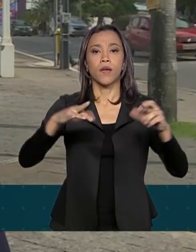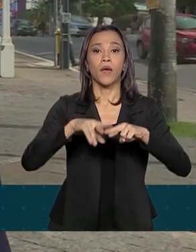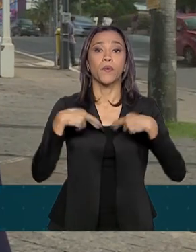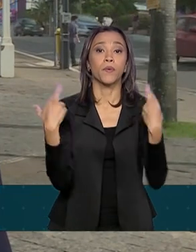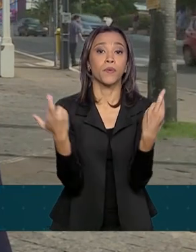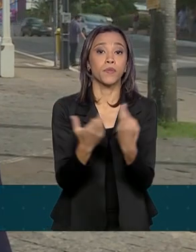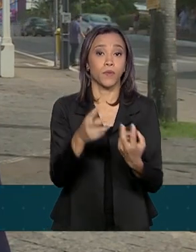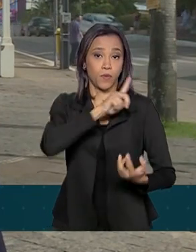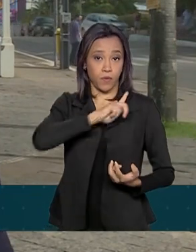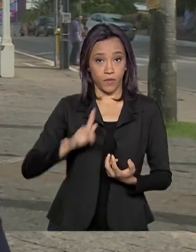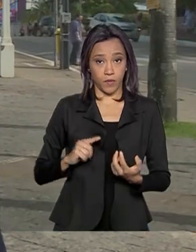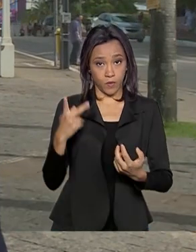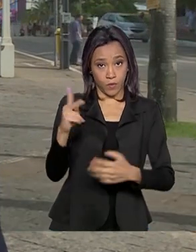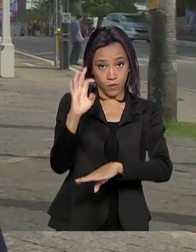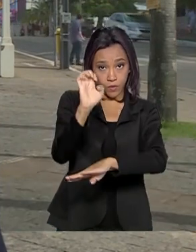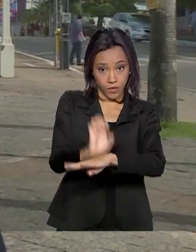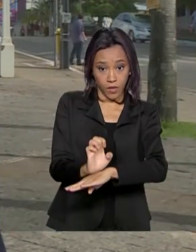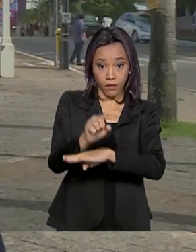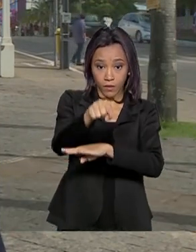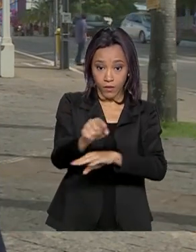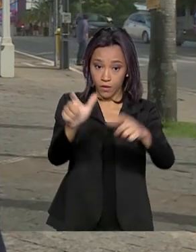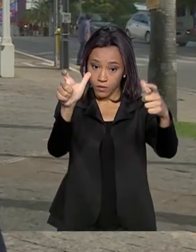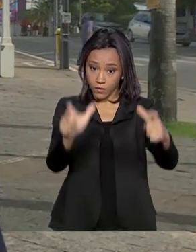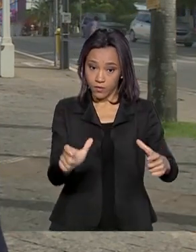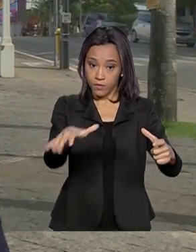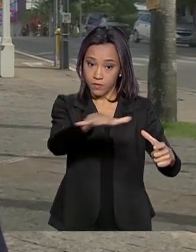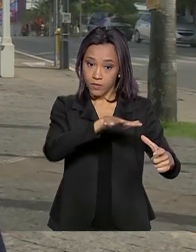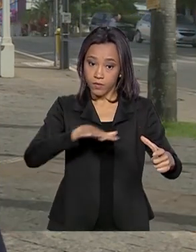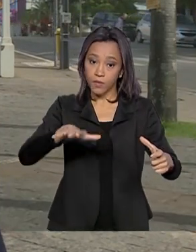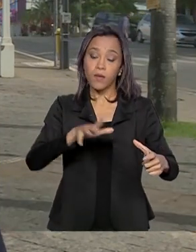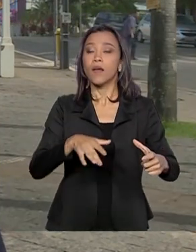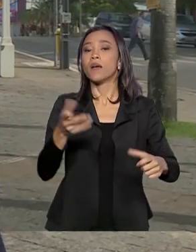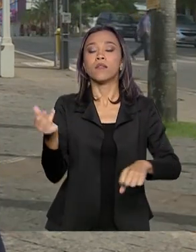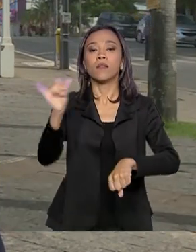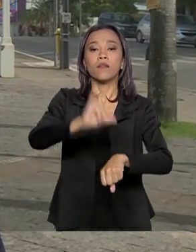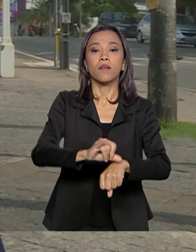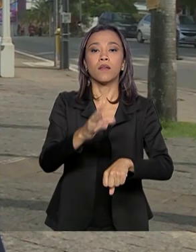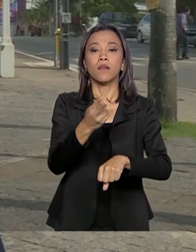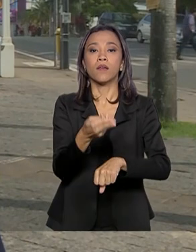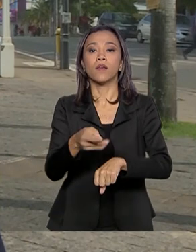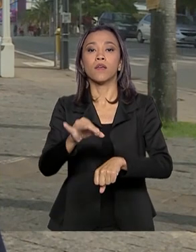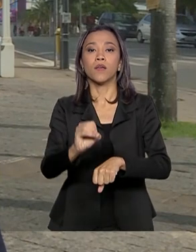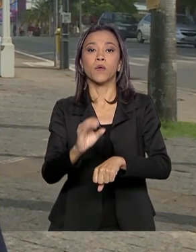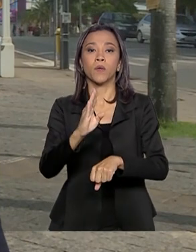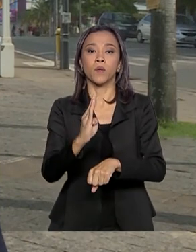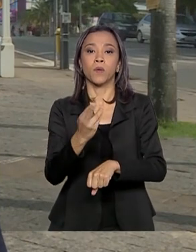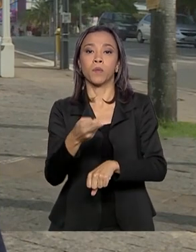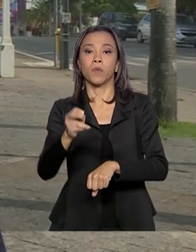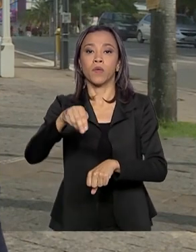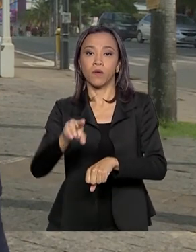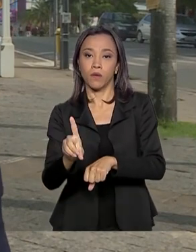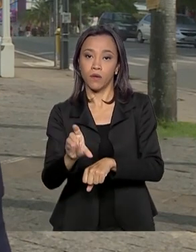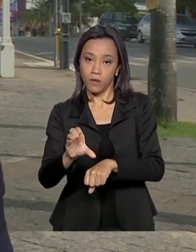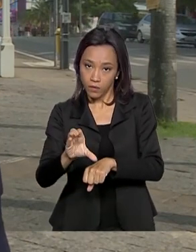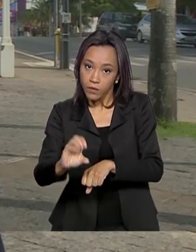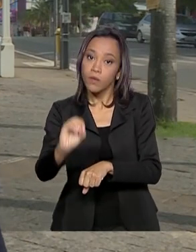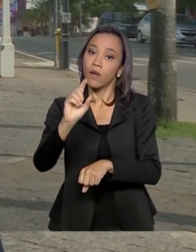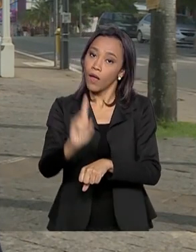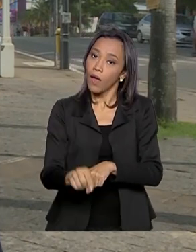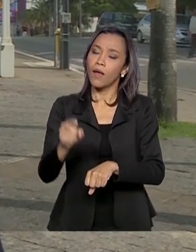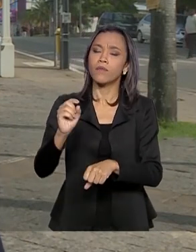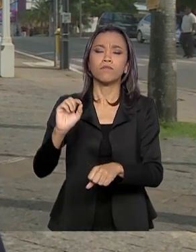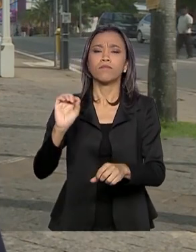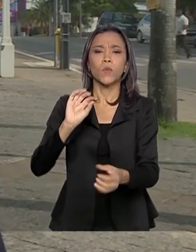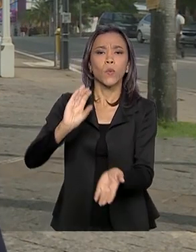Acre, Gladson Cameli, aqui no Palácio do Governo, em Rio Branco. Essa reunião faz parte das ações do Conselho da Amazônia Legal, que é